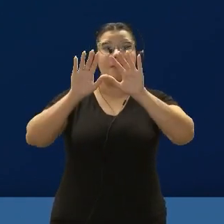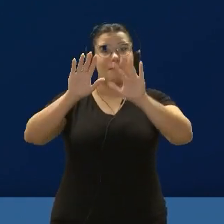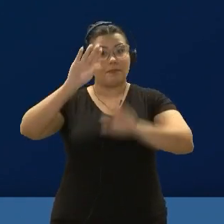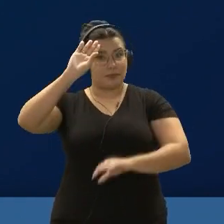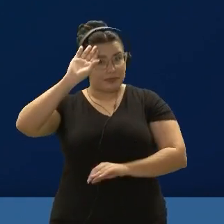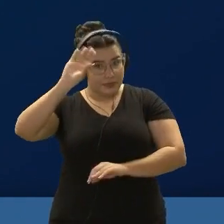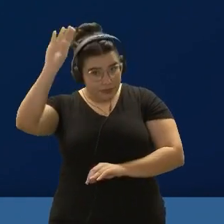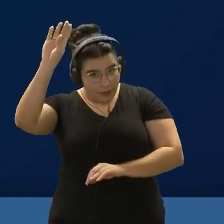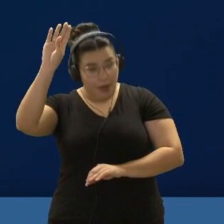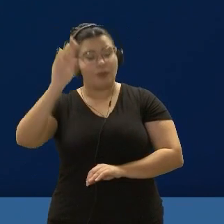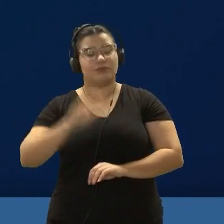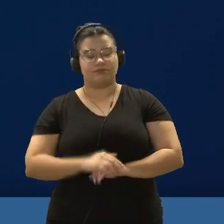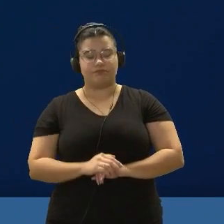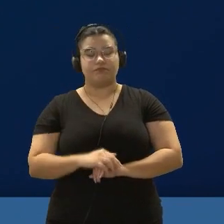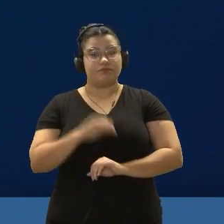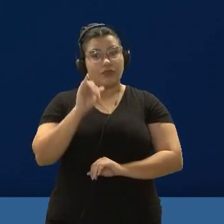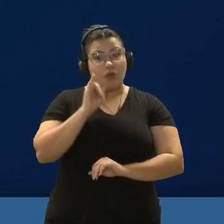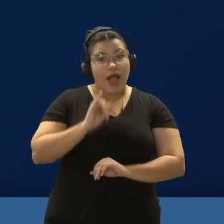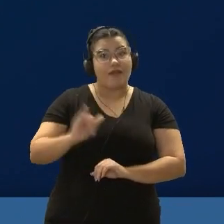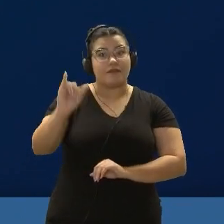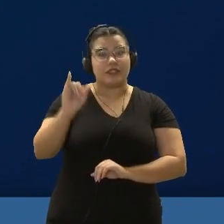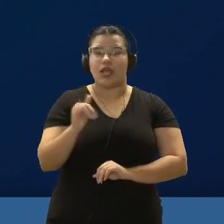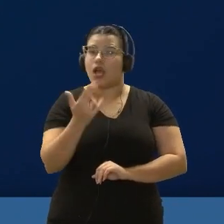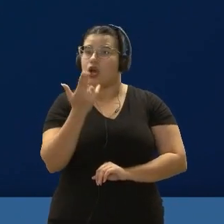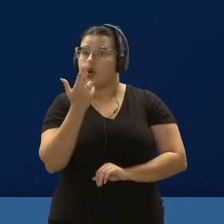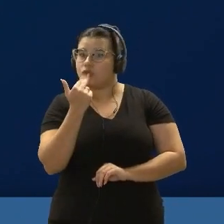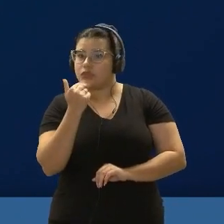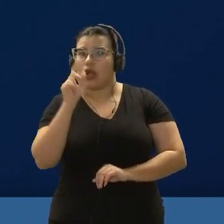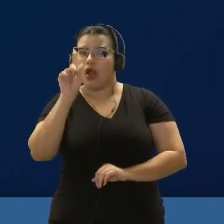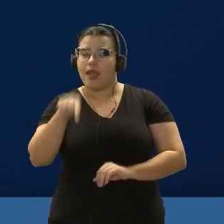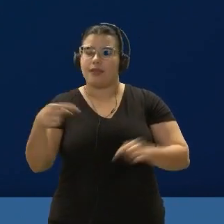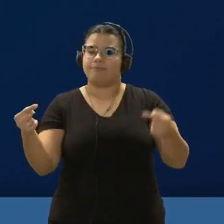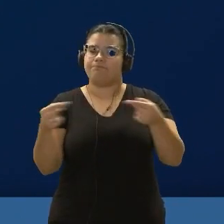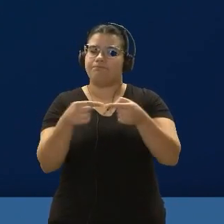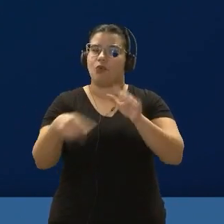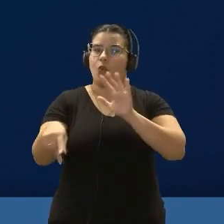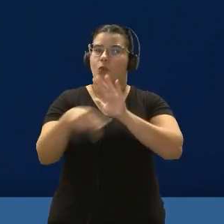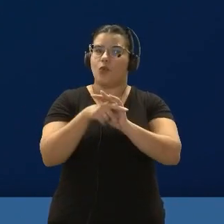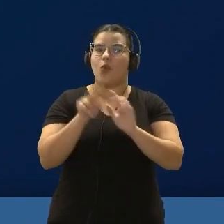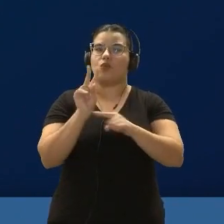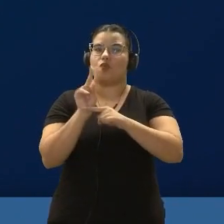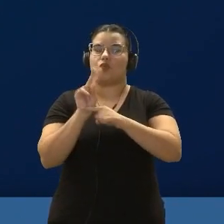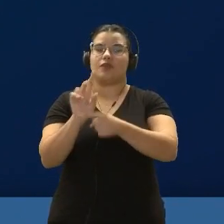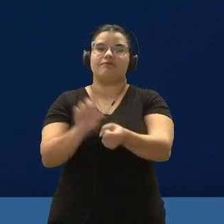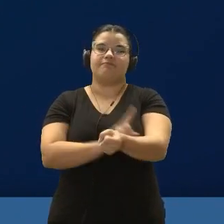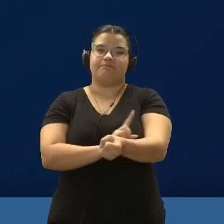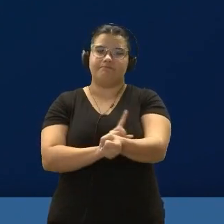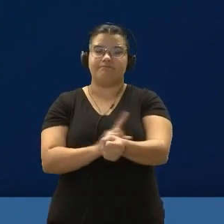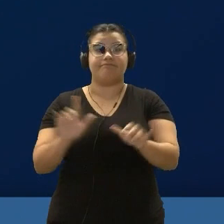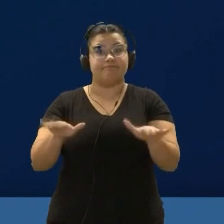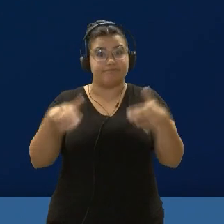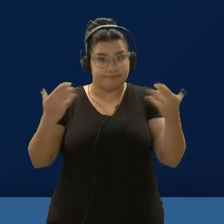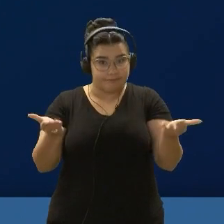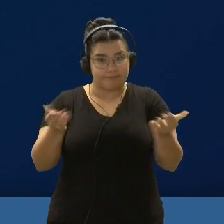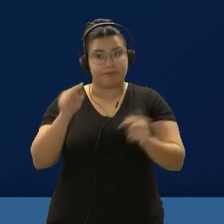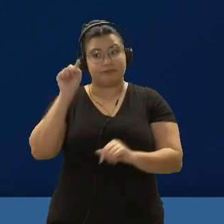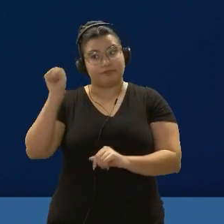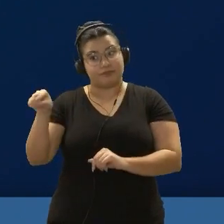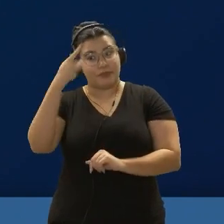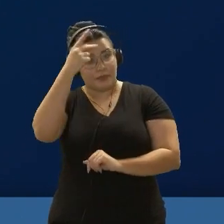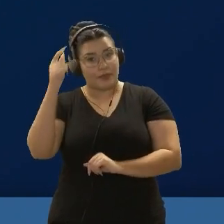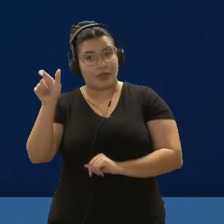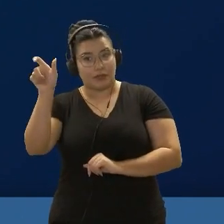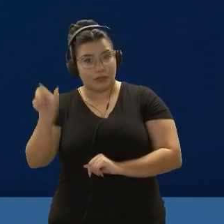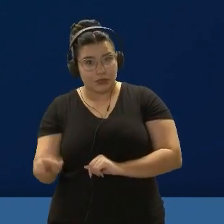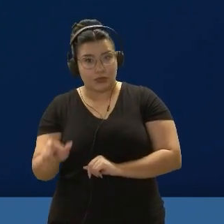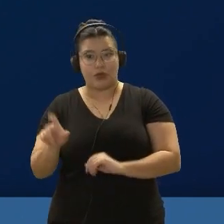principalmente informar que a nutrição faz parte do tratamento do diabetes. Então, para esse paciente ser